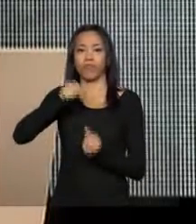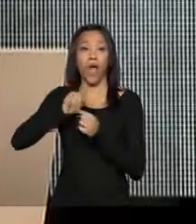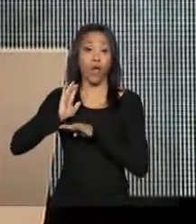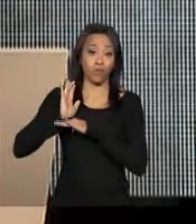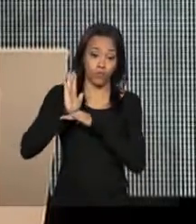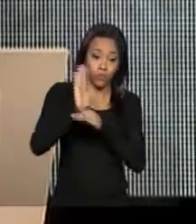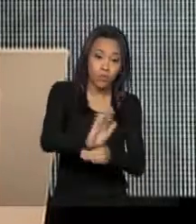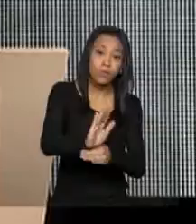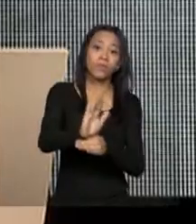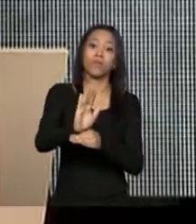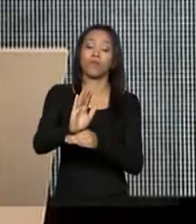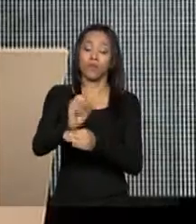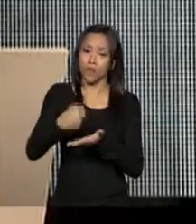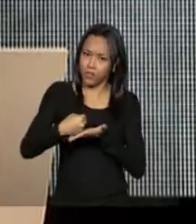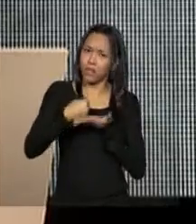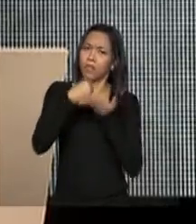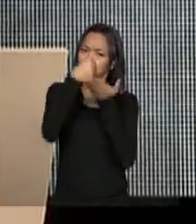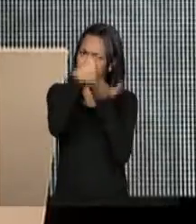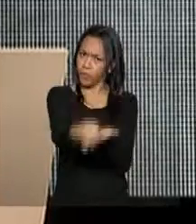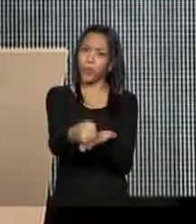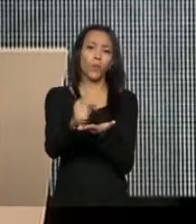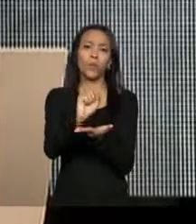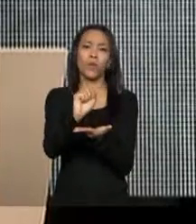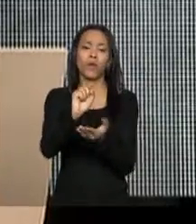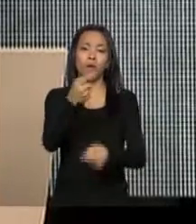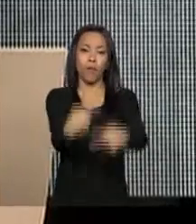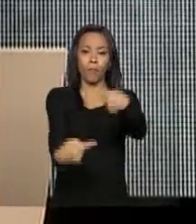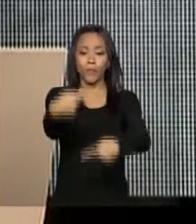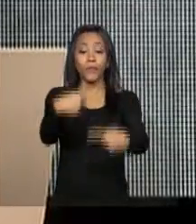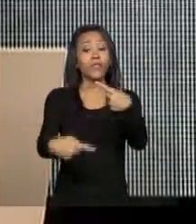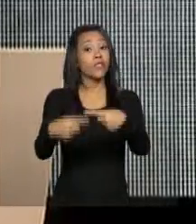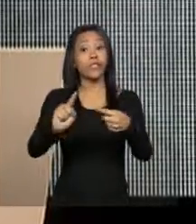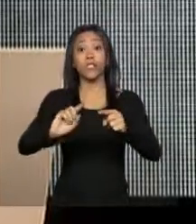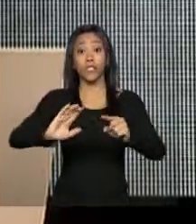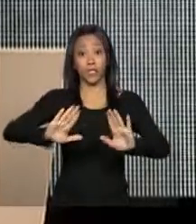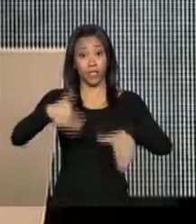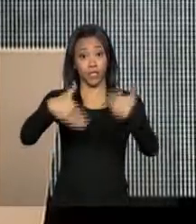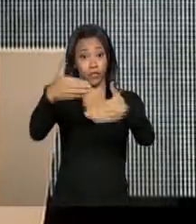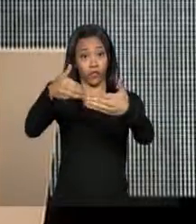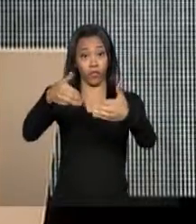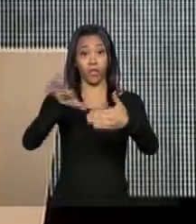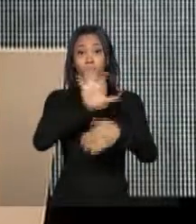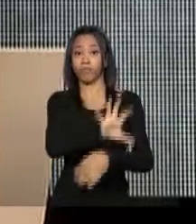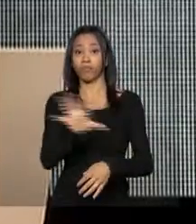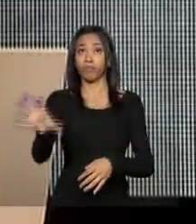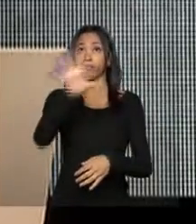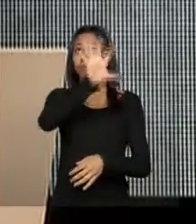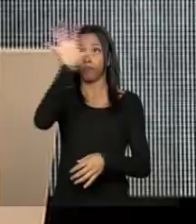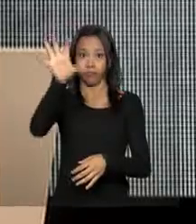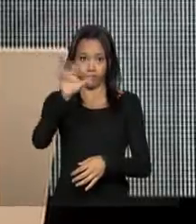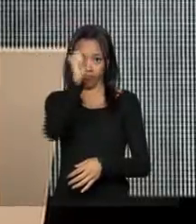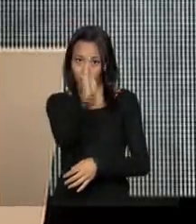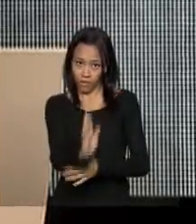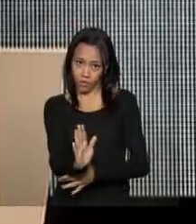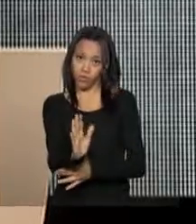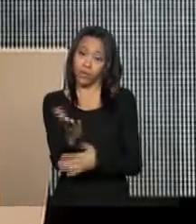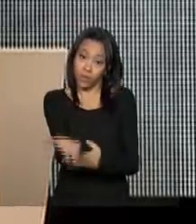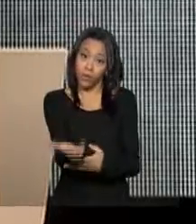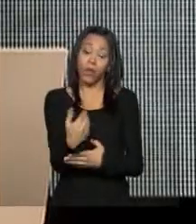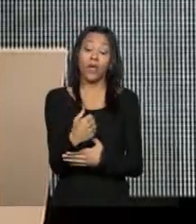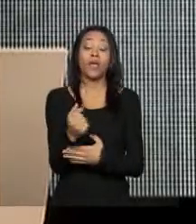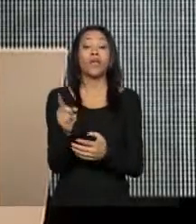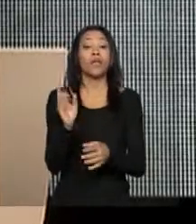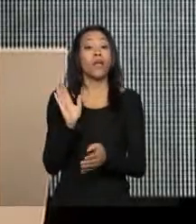e de suporte a uma política, como eu disse, de desenvolvimento regional. E permite que o povo